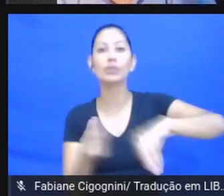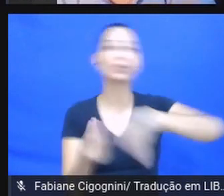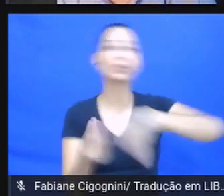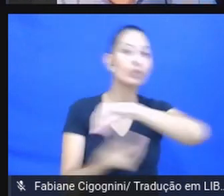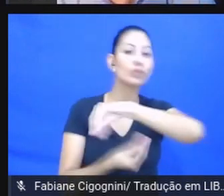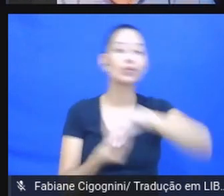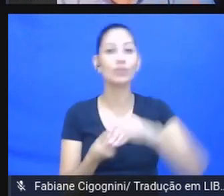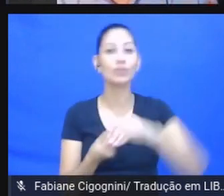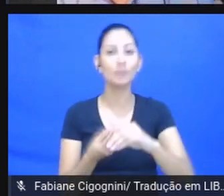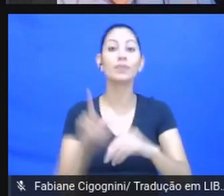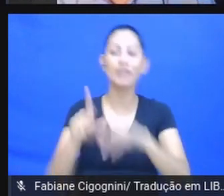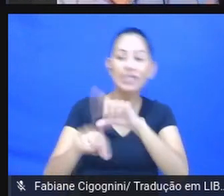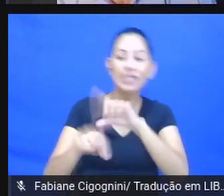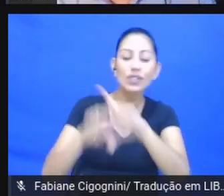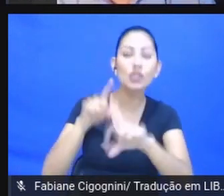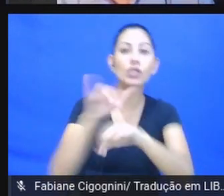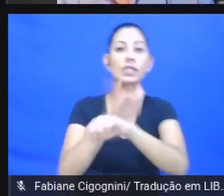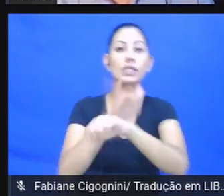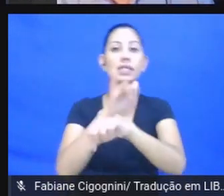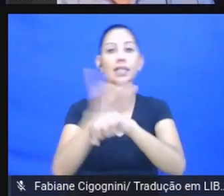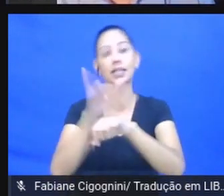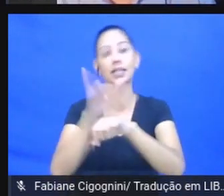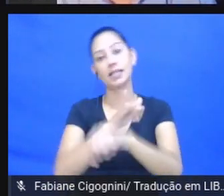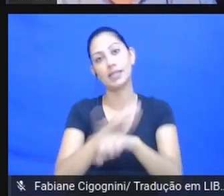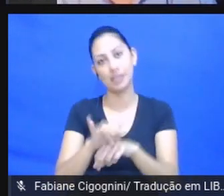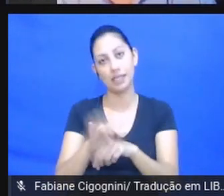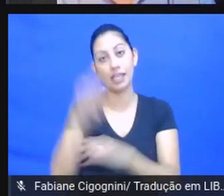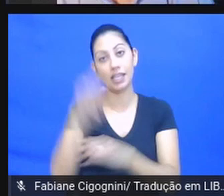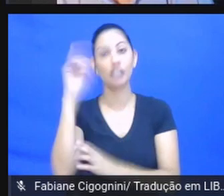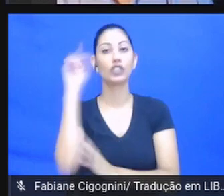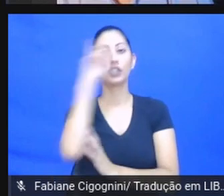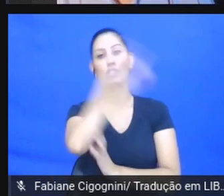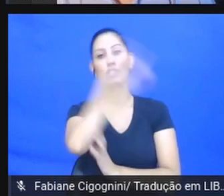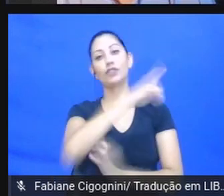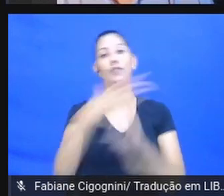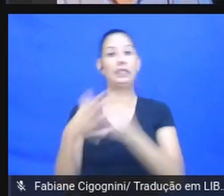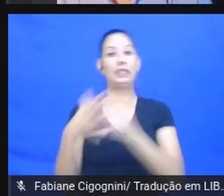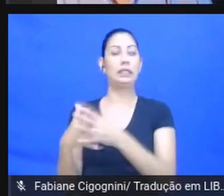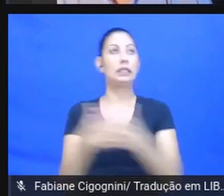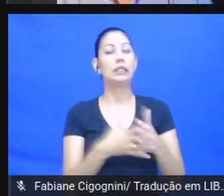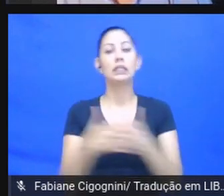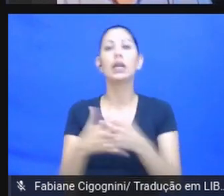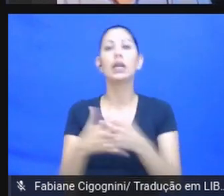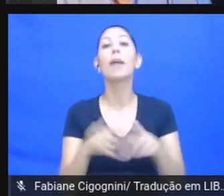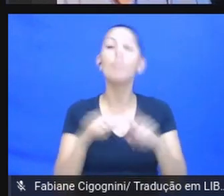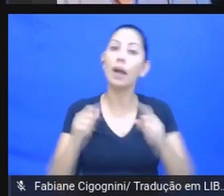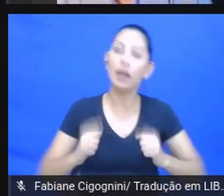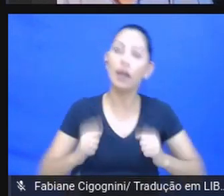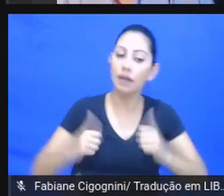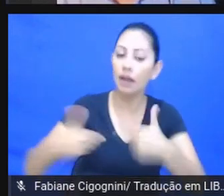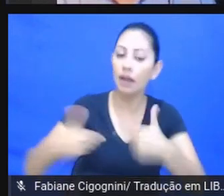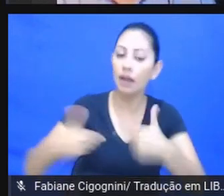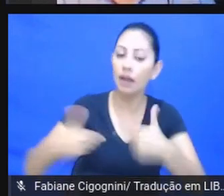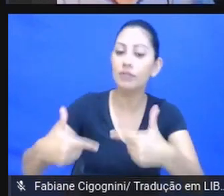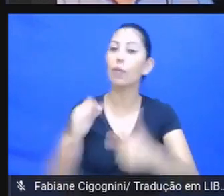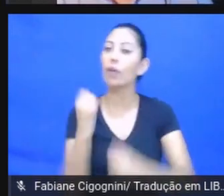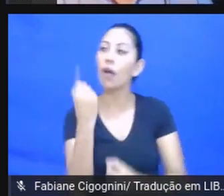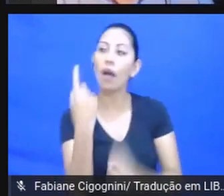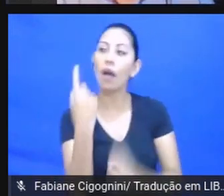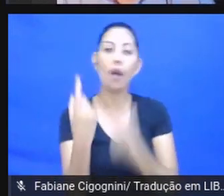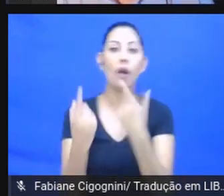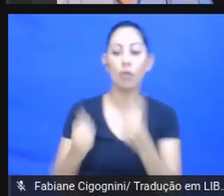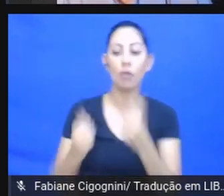Então, são problemas difíceis de equacionar, mas já são iniciativas que aos poucos vão